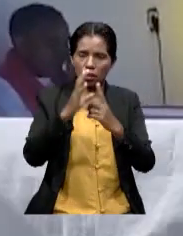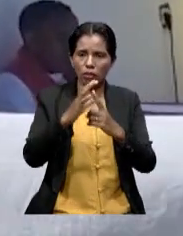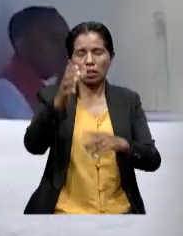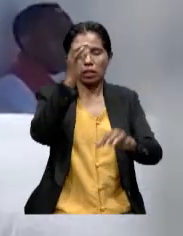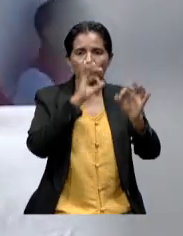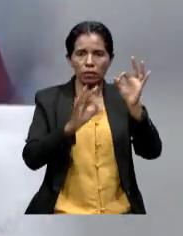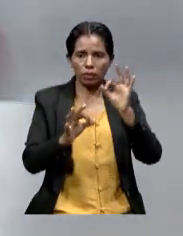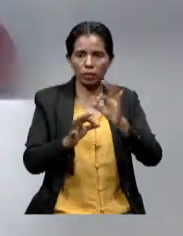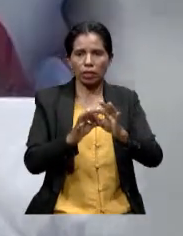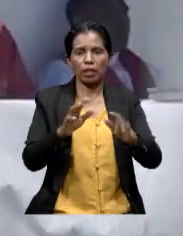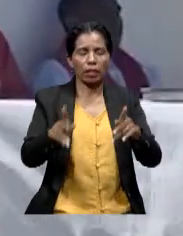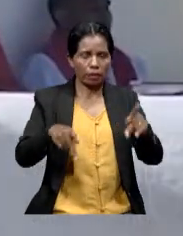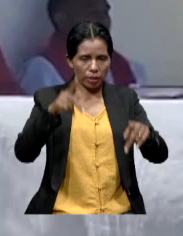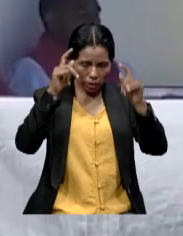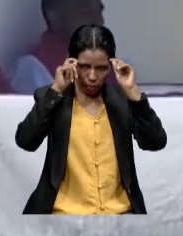fiar, timoroa minha.